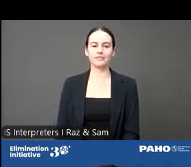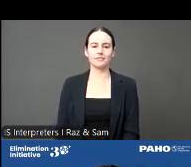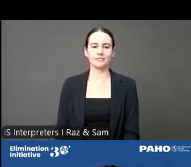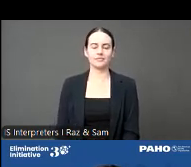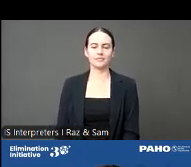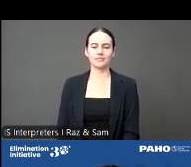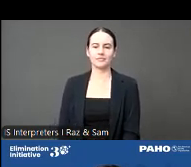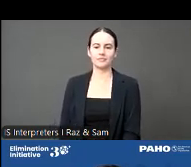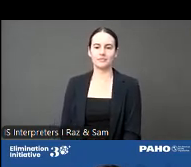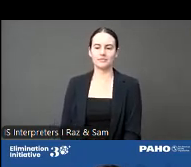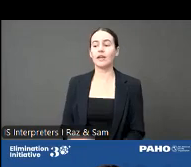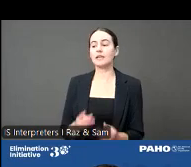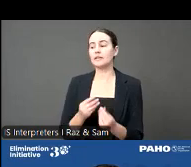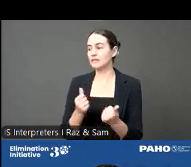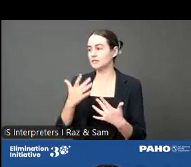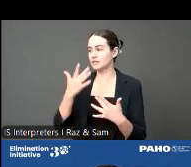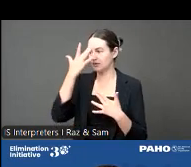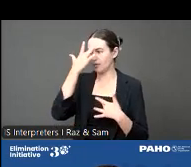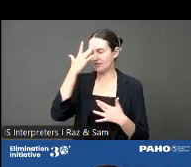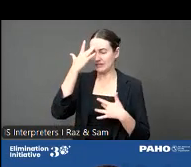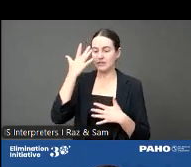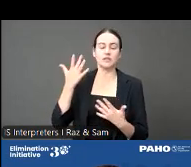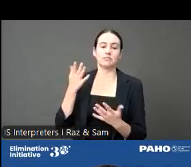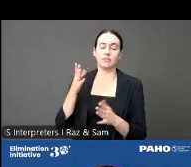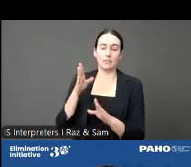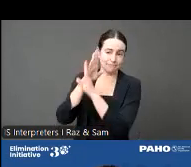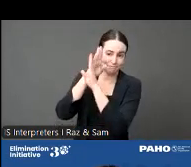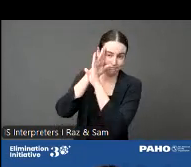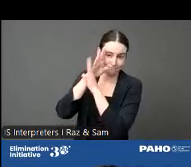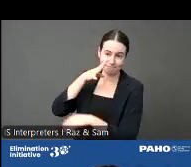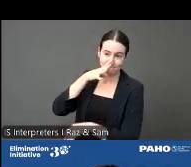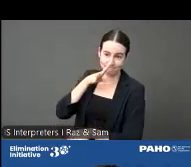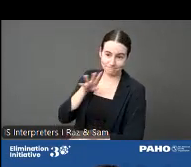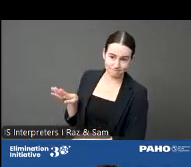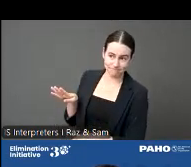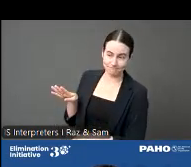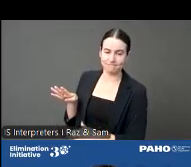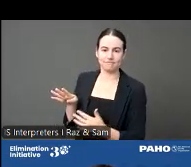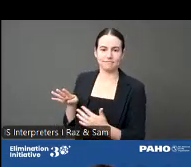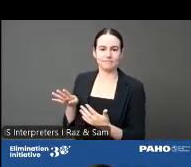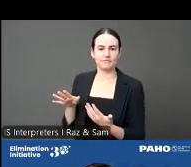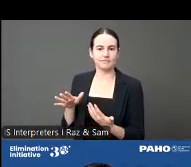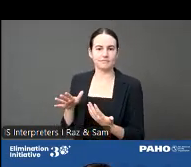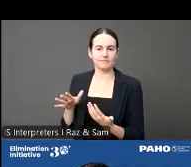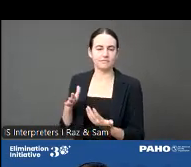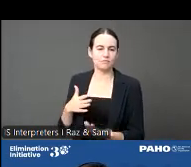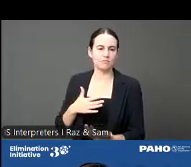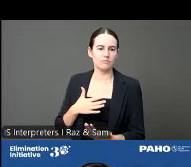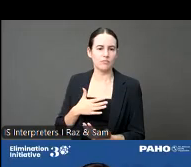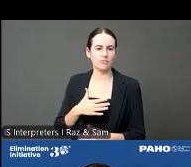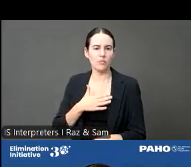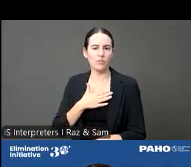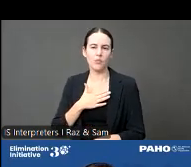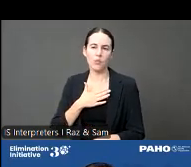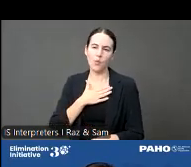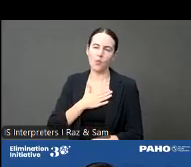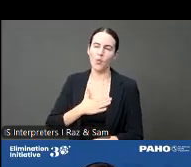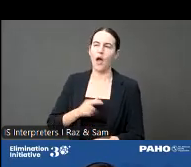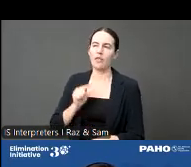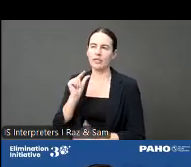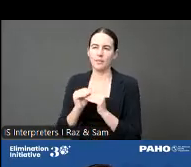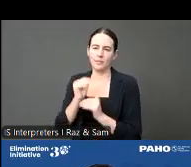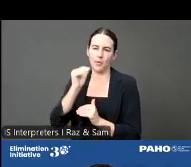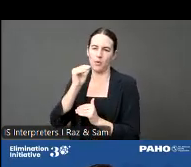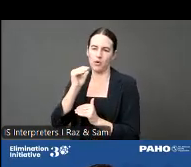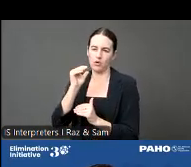de forma completa ou transversal, criamos algumas visualizações que são subnacionais para facilitar o entendimento de onde